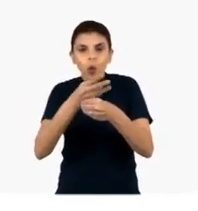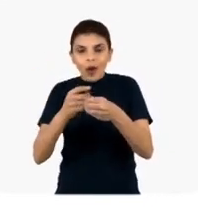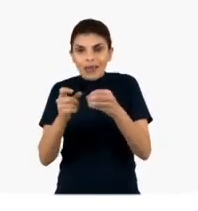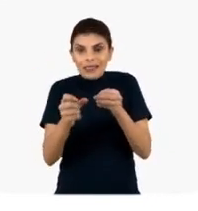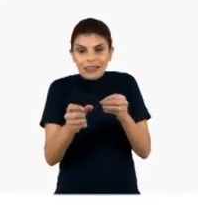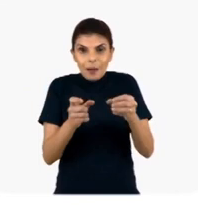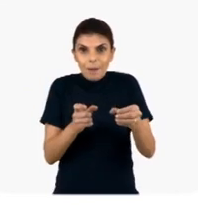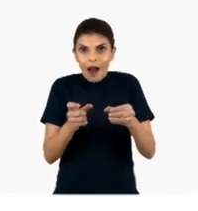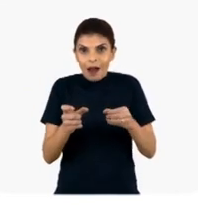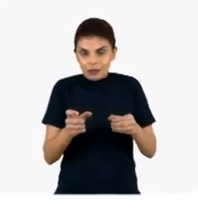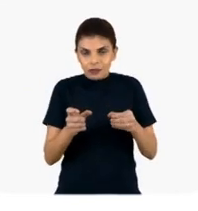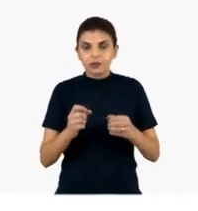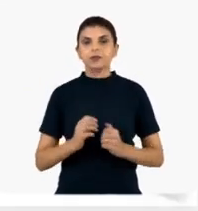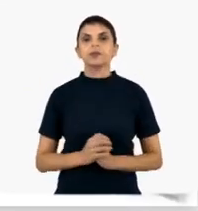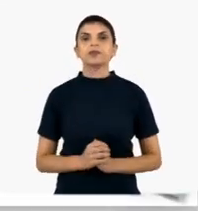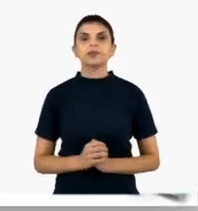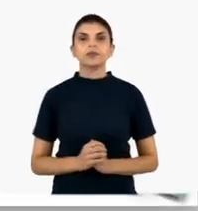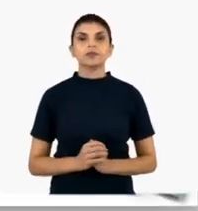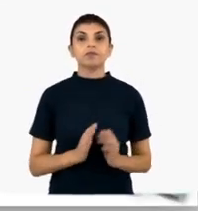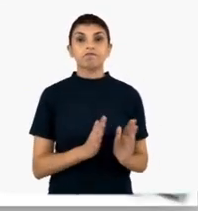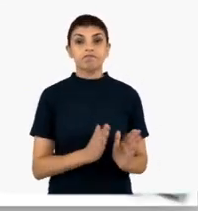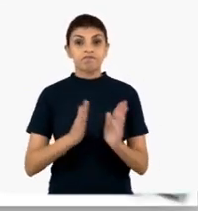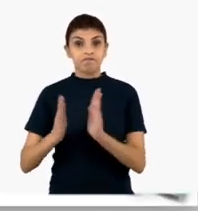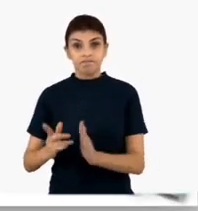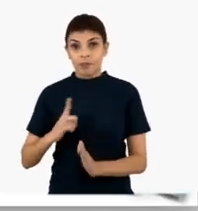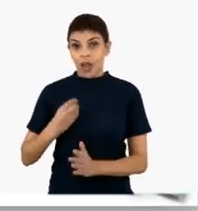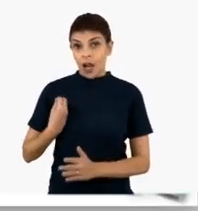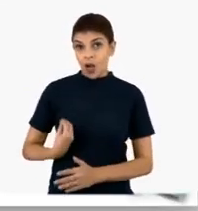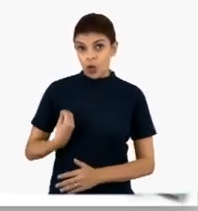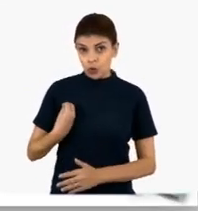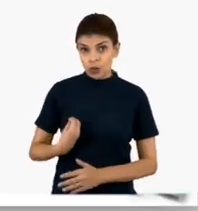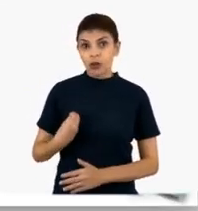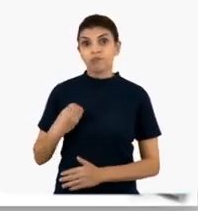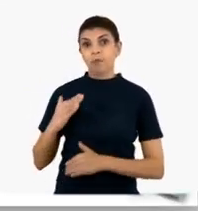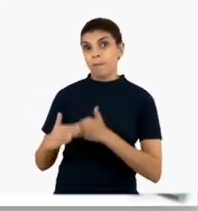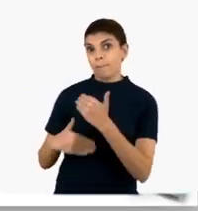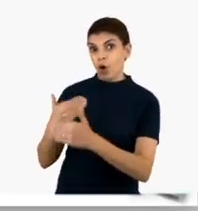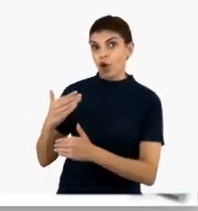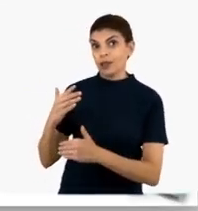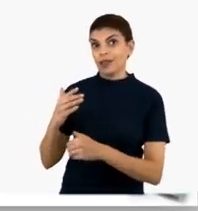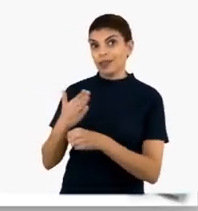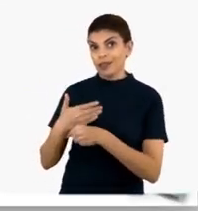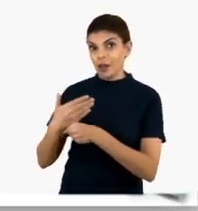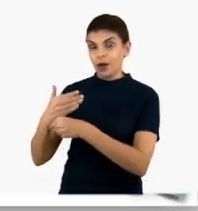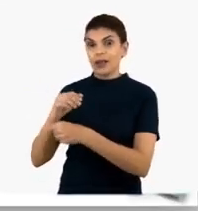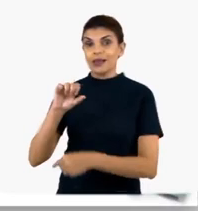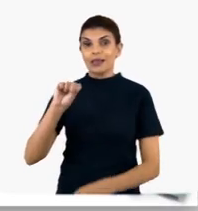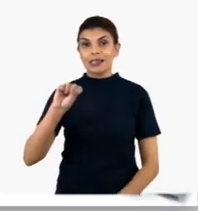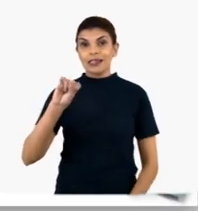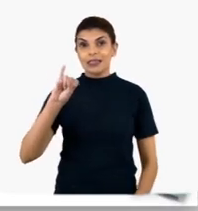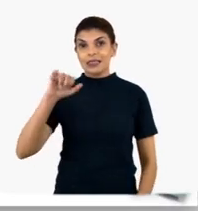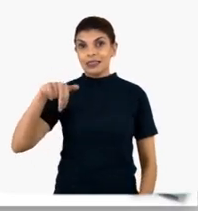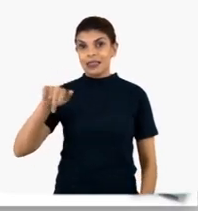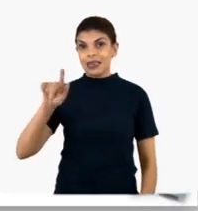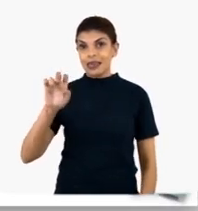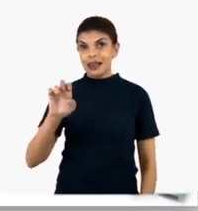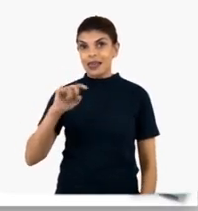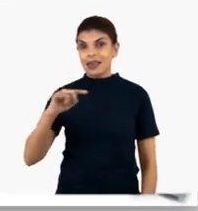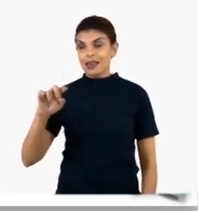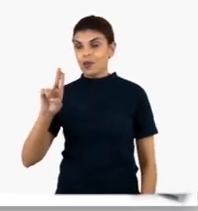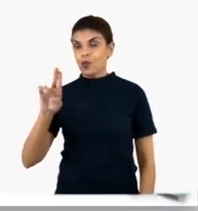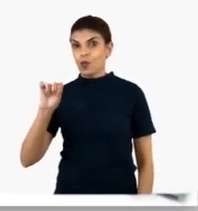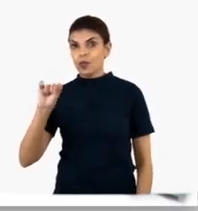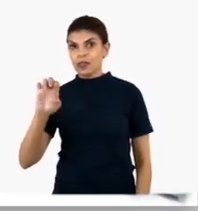pequenos espaços que ficam nos biorreatores. Atualmente, a modernidade é utilizar a tecnologia single use. O que é single use?